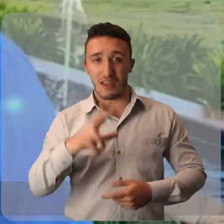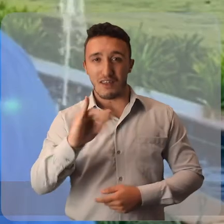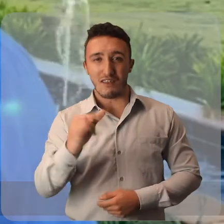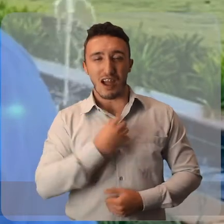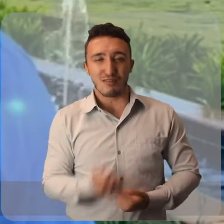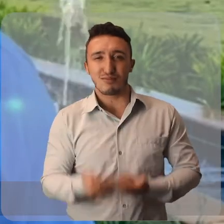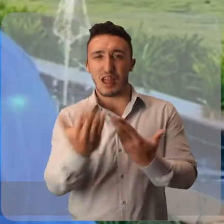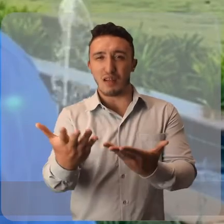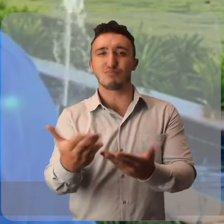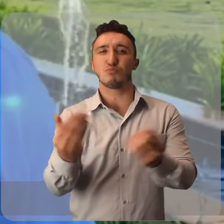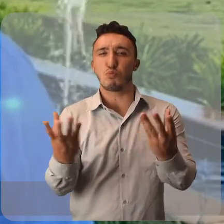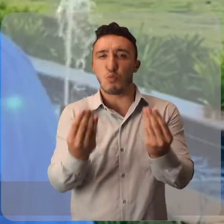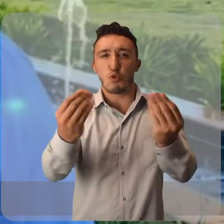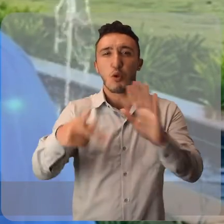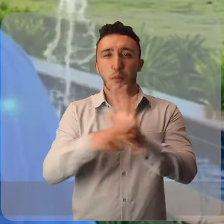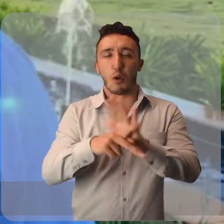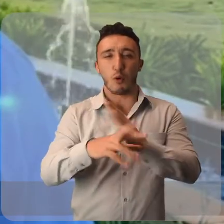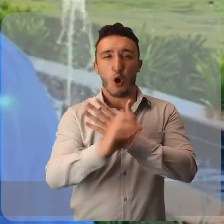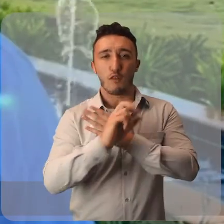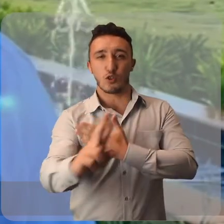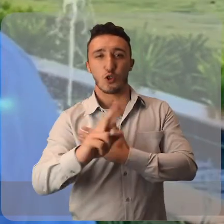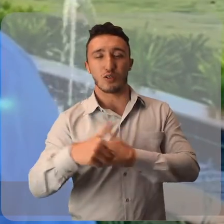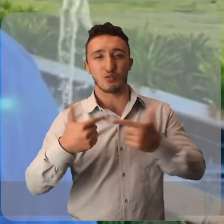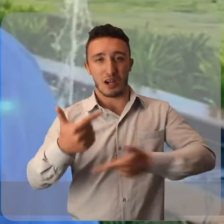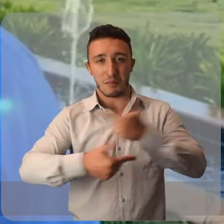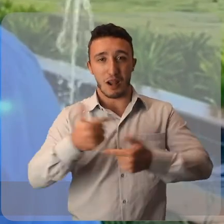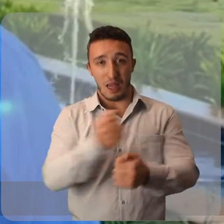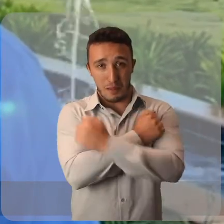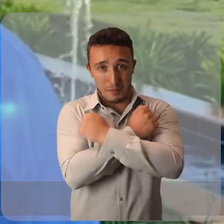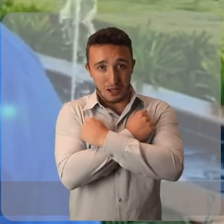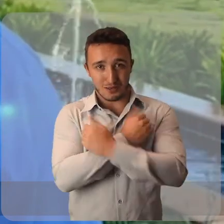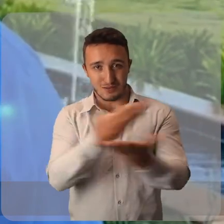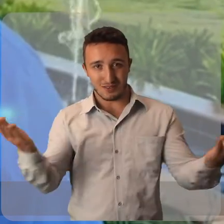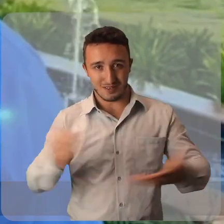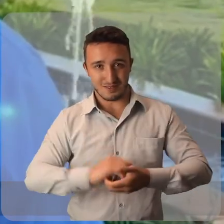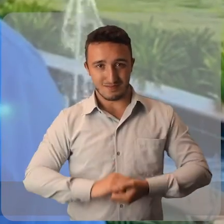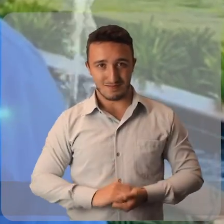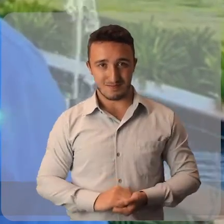lançamento, que contribuirá muito para a atividade de ouvidoria. Um grande abraço a todos vocês.